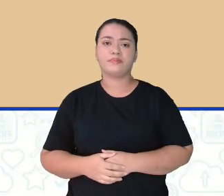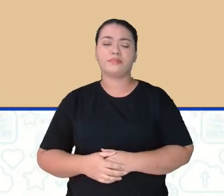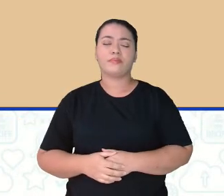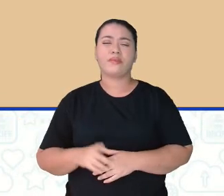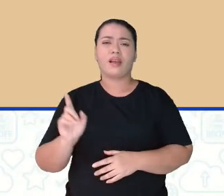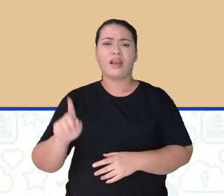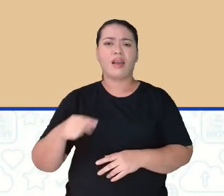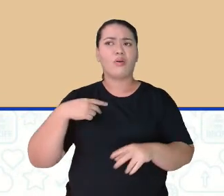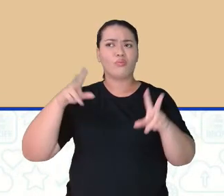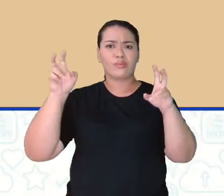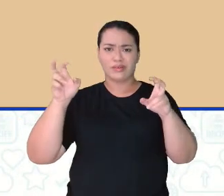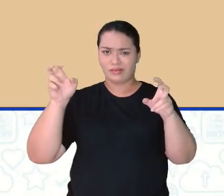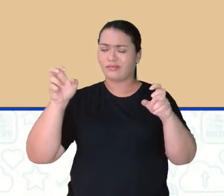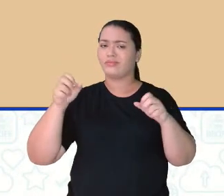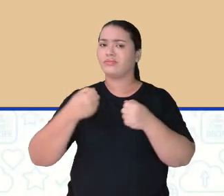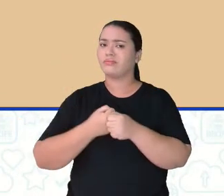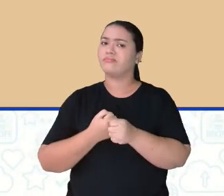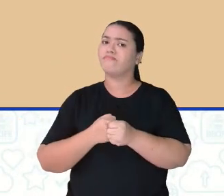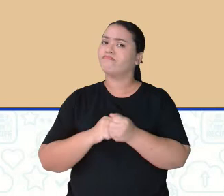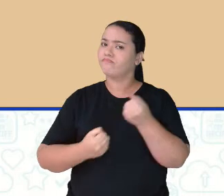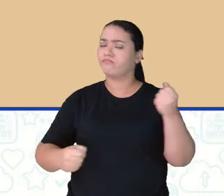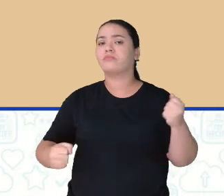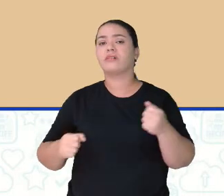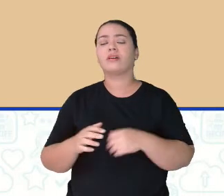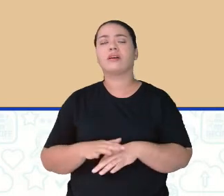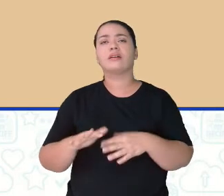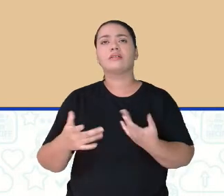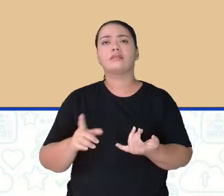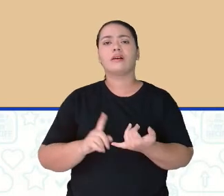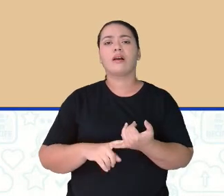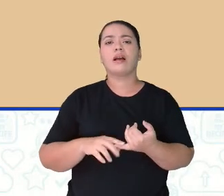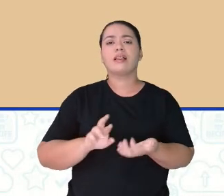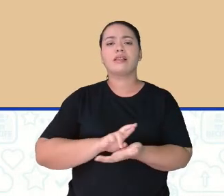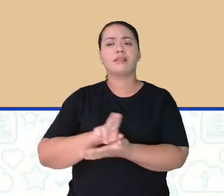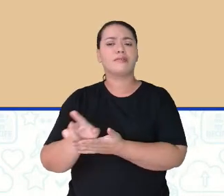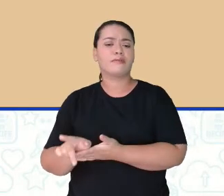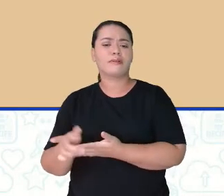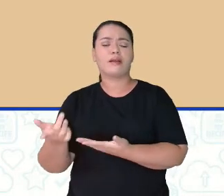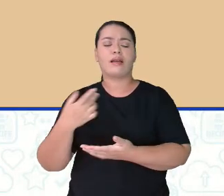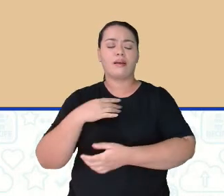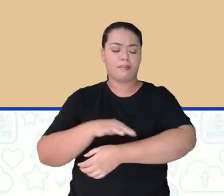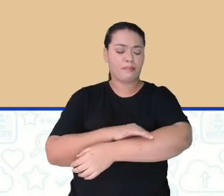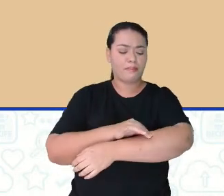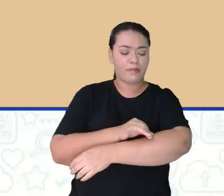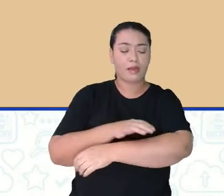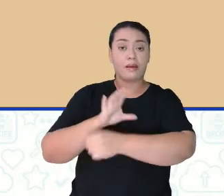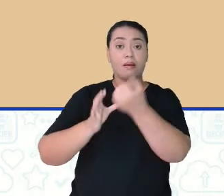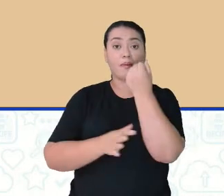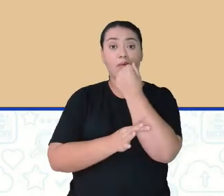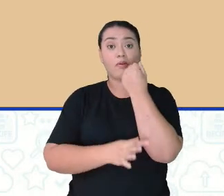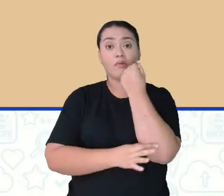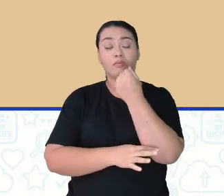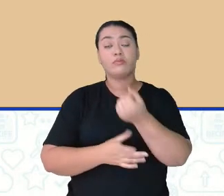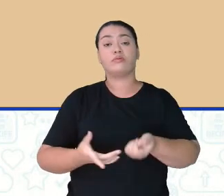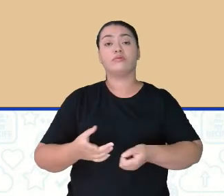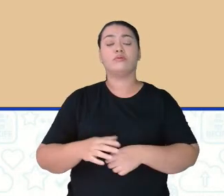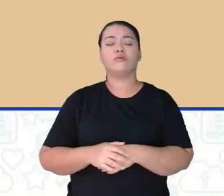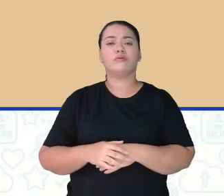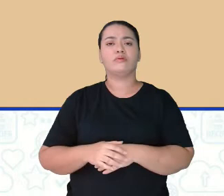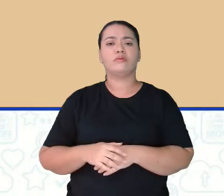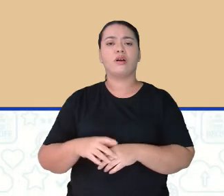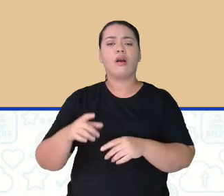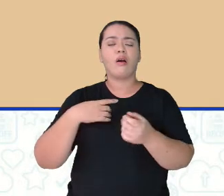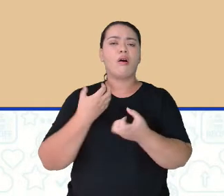assunto amplo, né? Então, ele é constituído por diferentes partes, né? Pele, músculos, nervos,